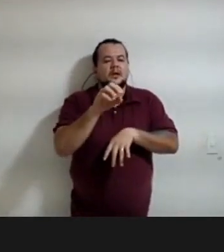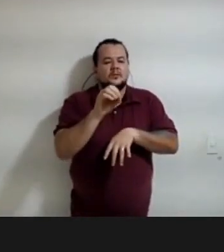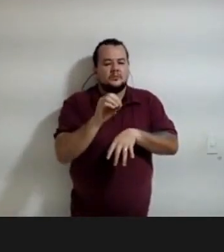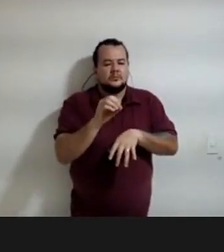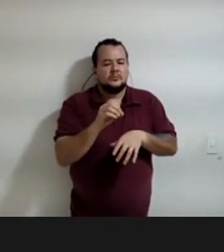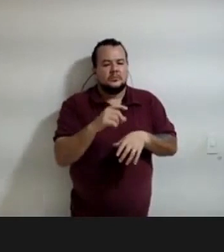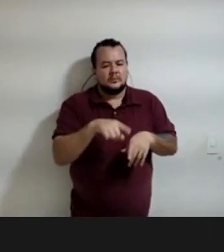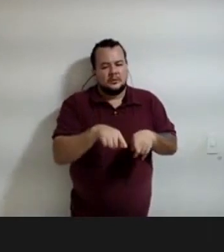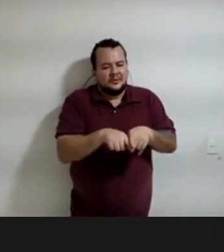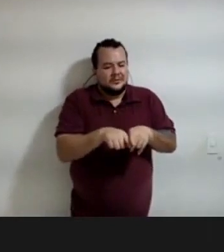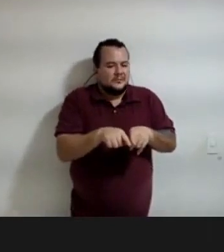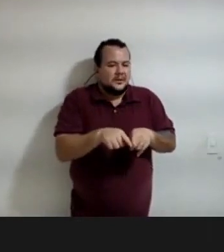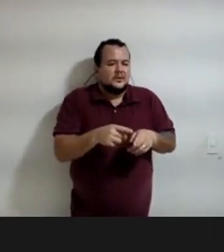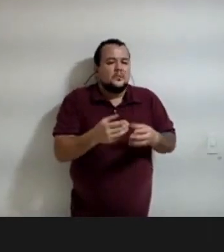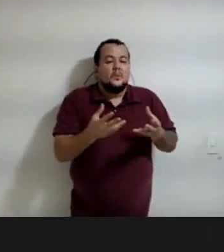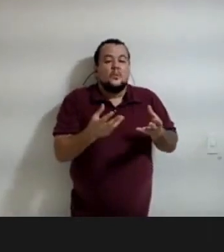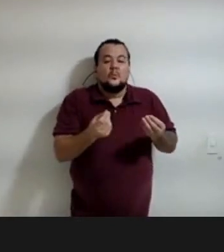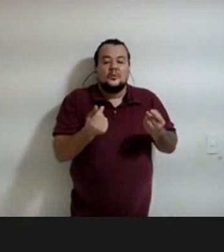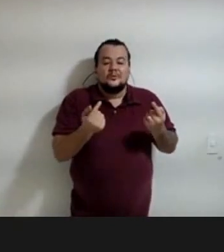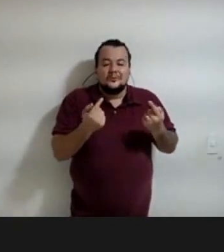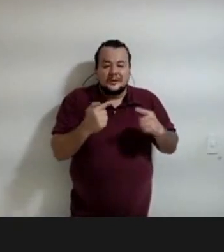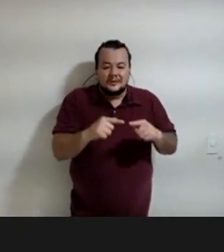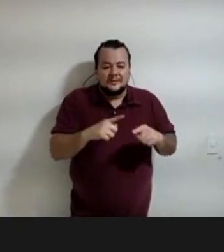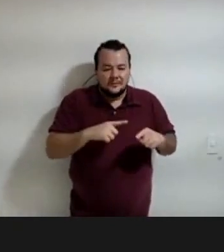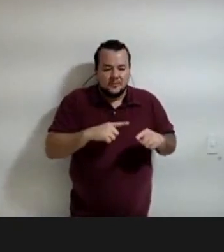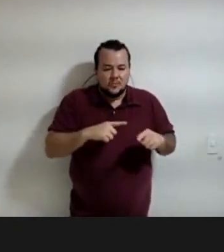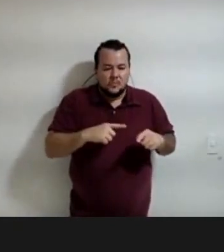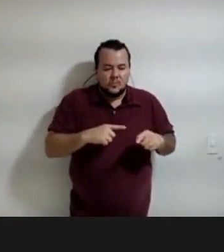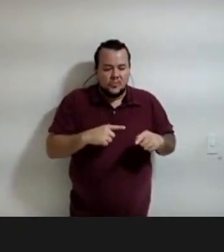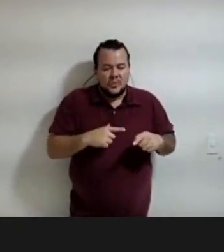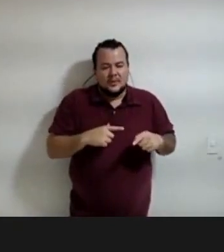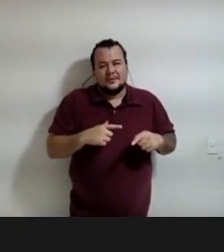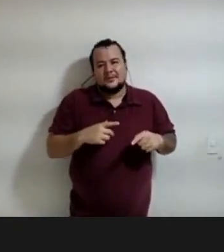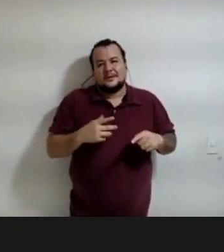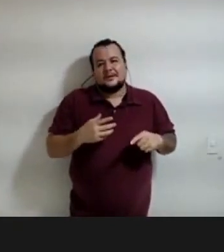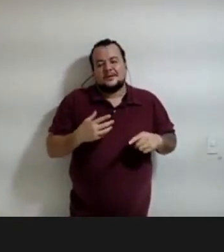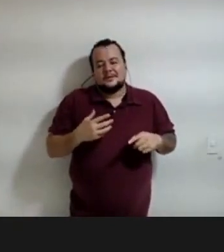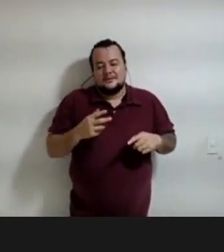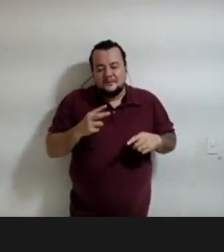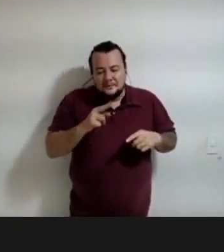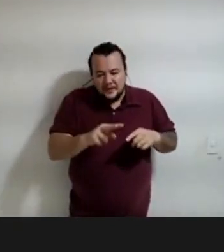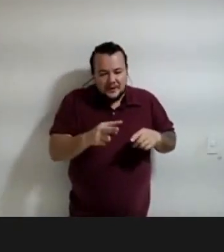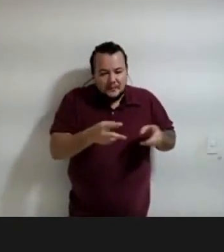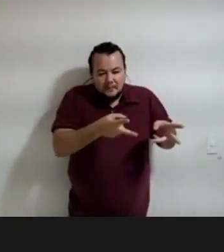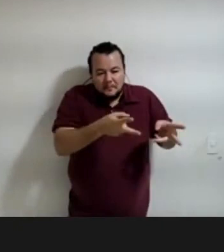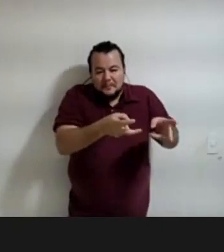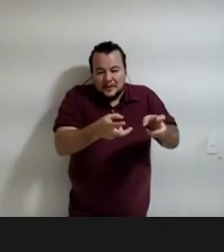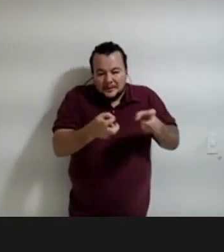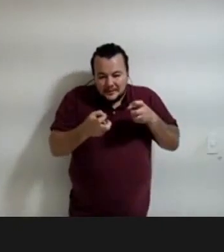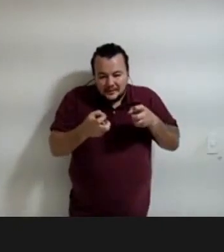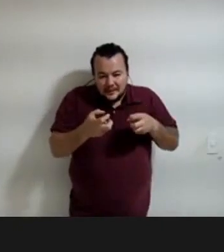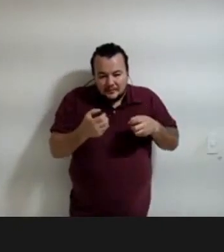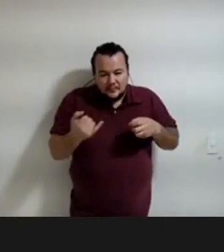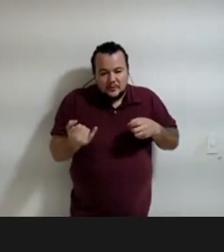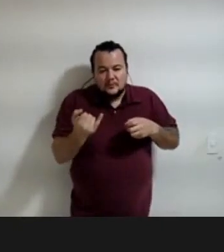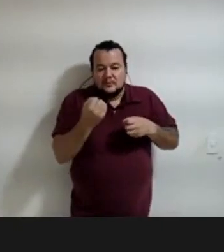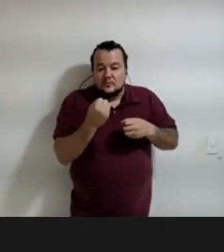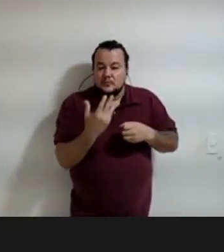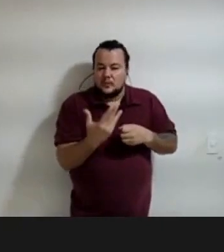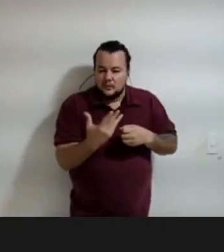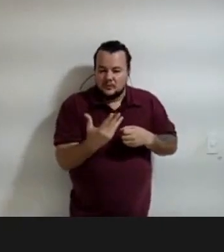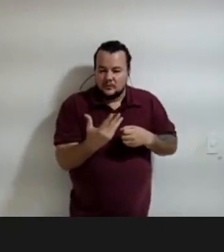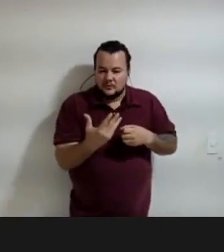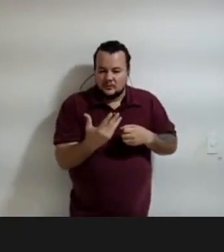gente se coloca à frente de muitos dados positivos do Sexto Enem Parque, e reconhecemos então que esse evento